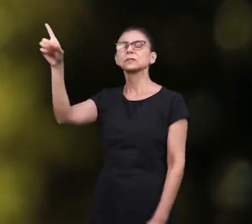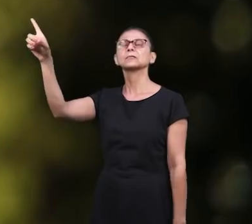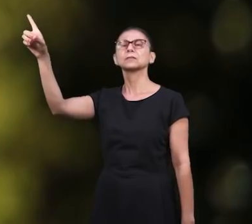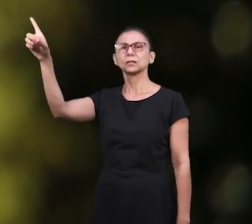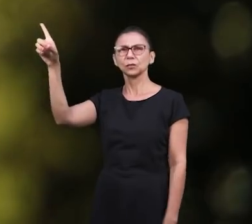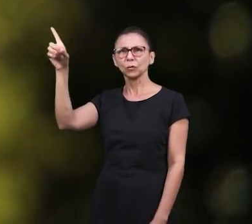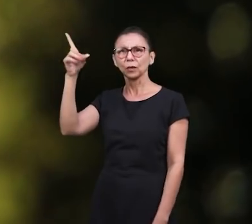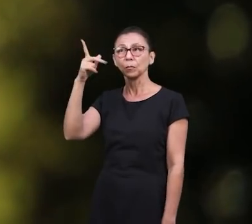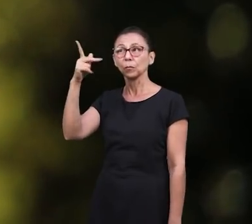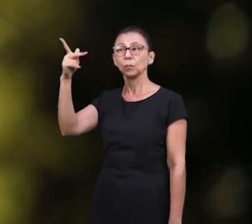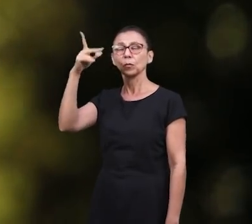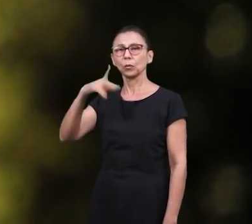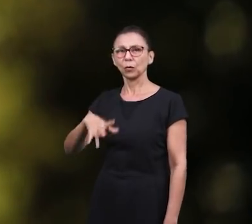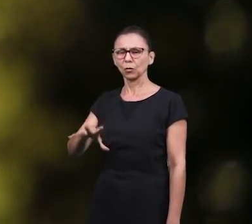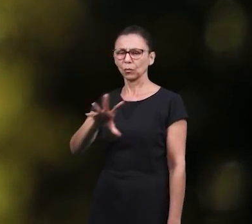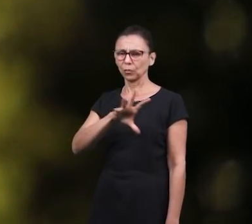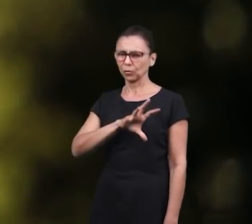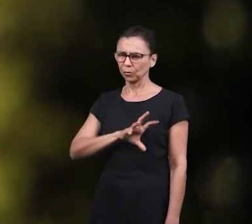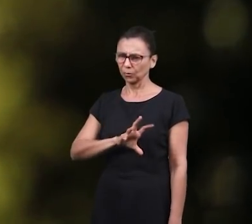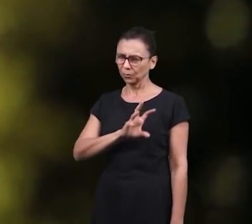Deus e no seu